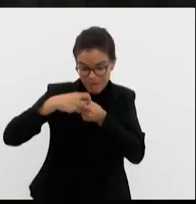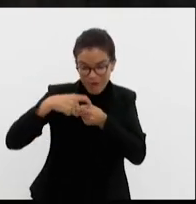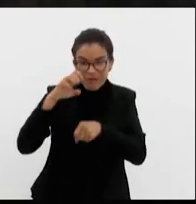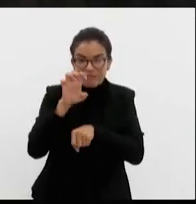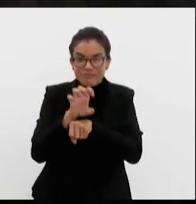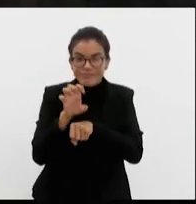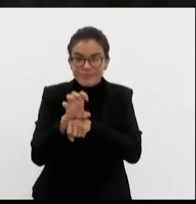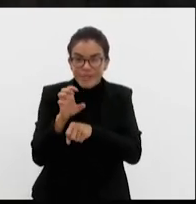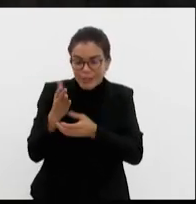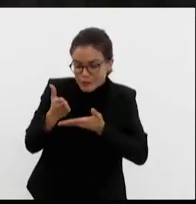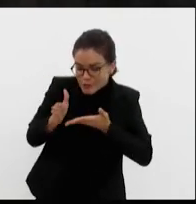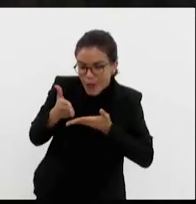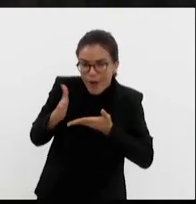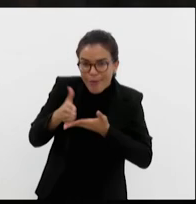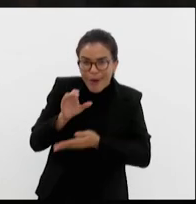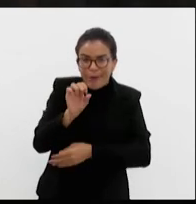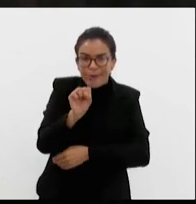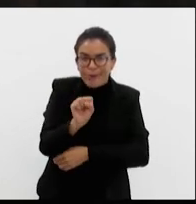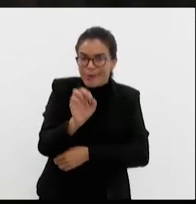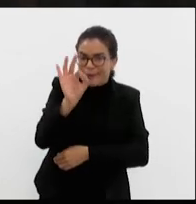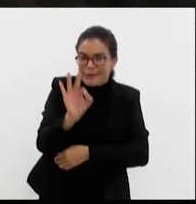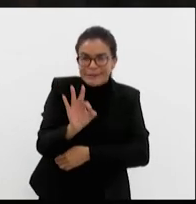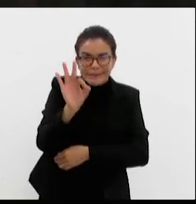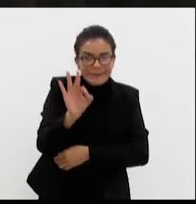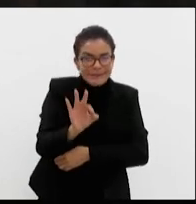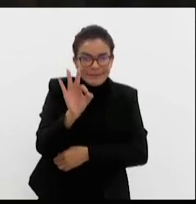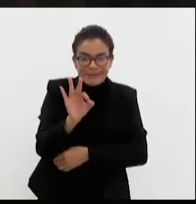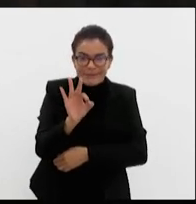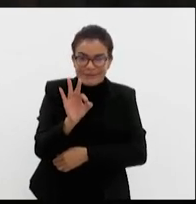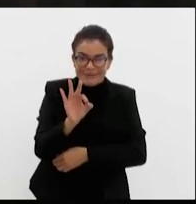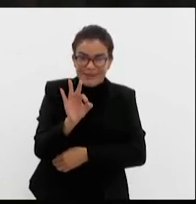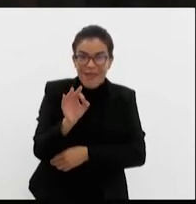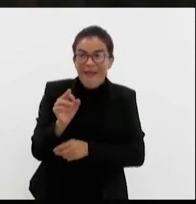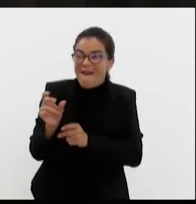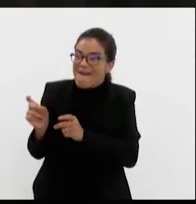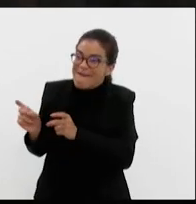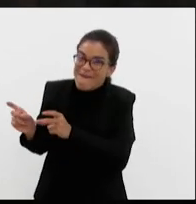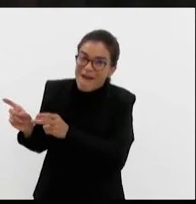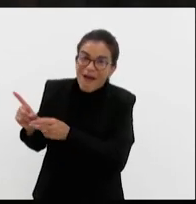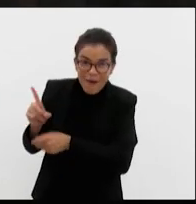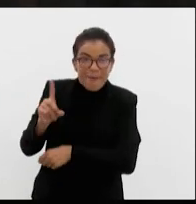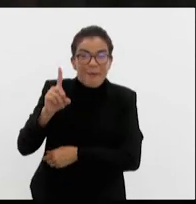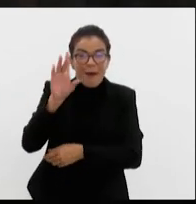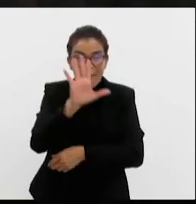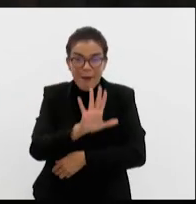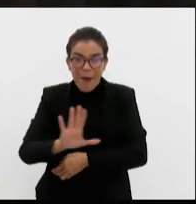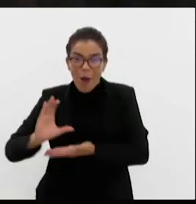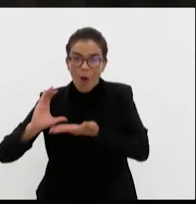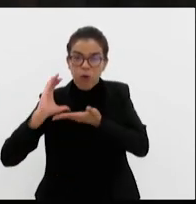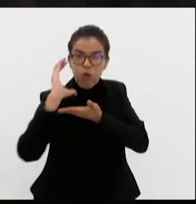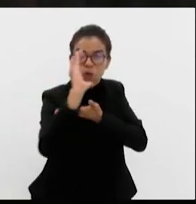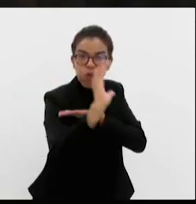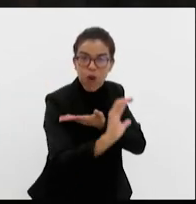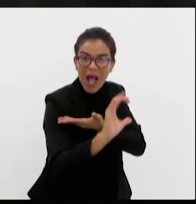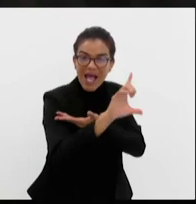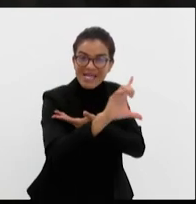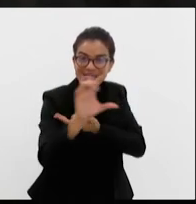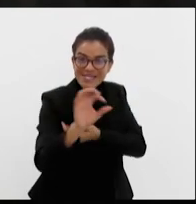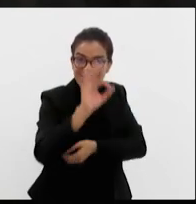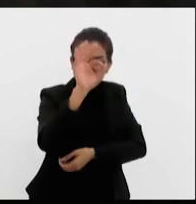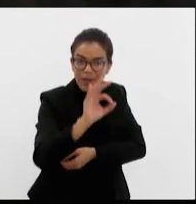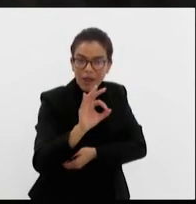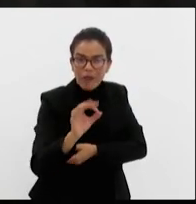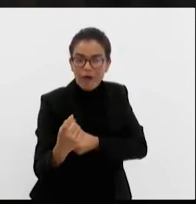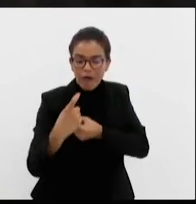Estado 8% dos 100% que a União arrecada. É muito